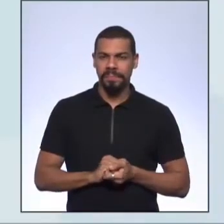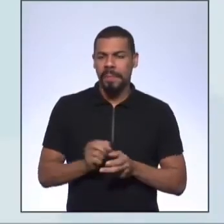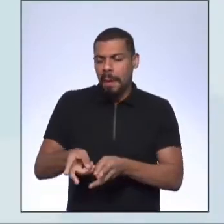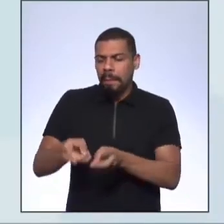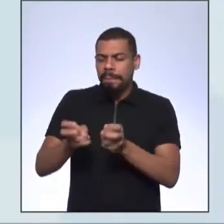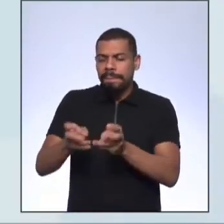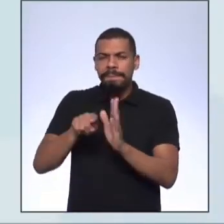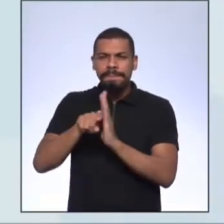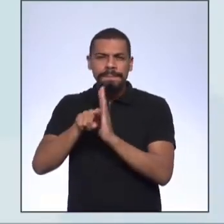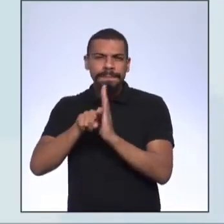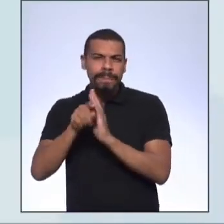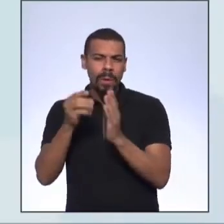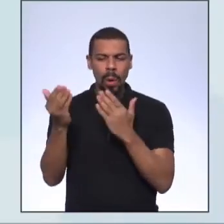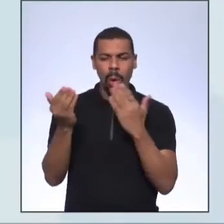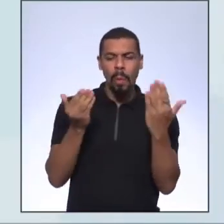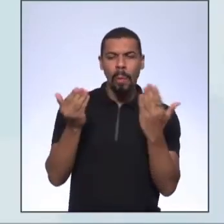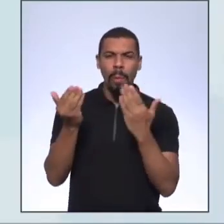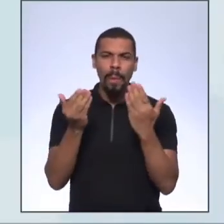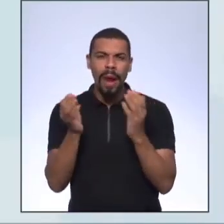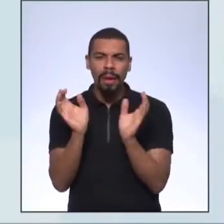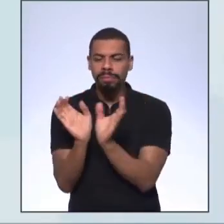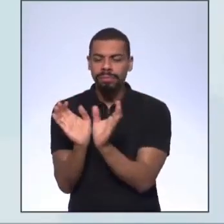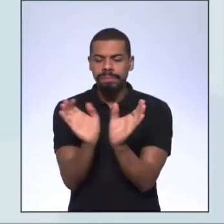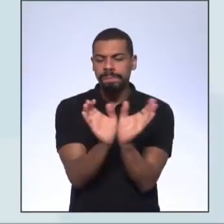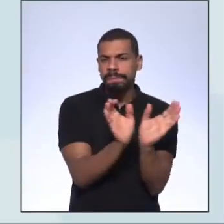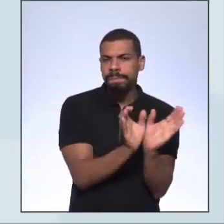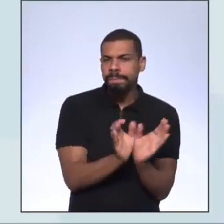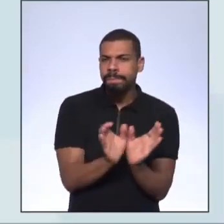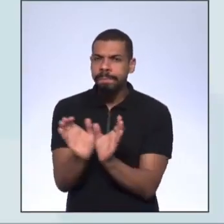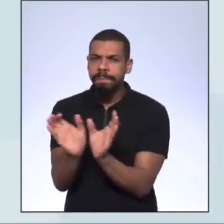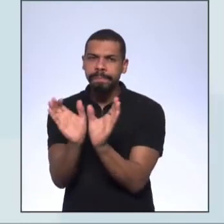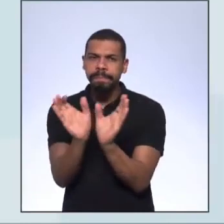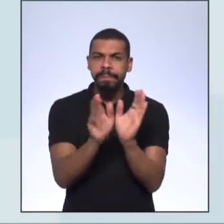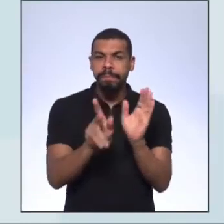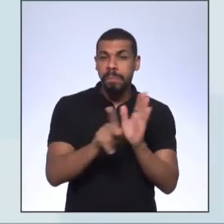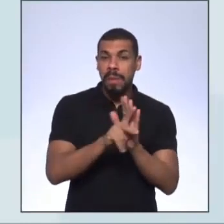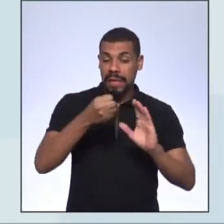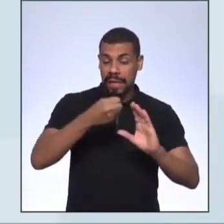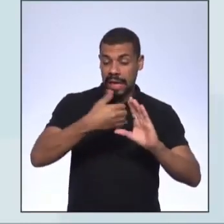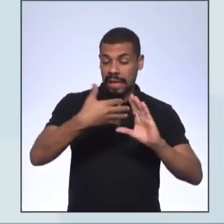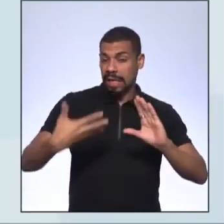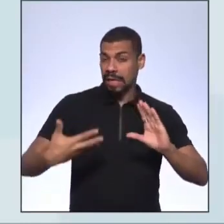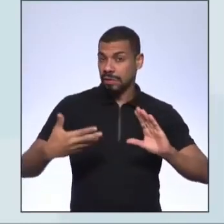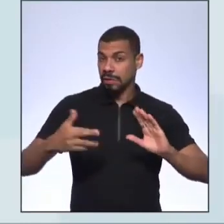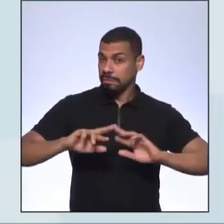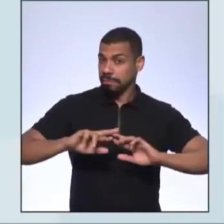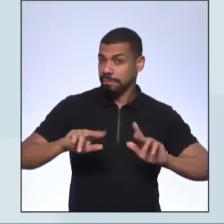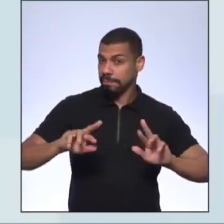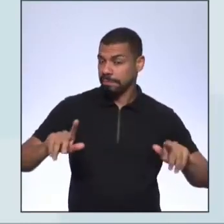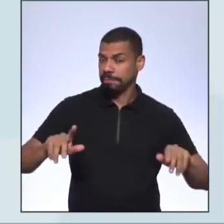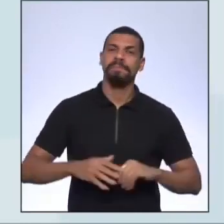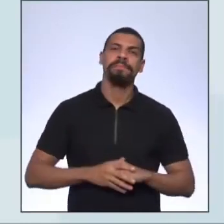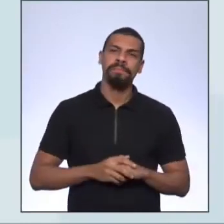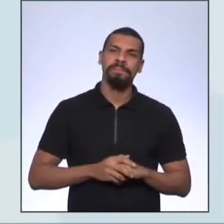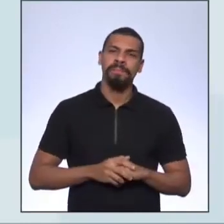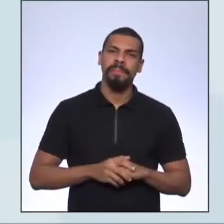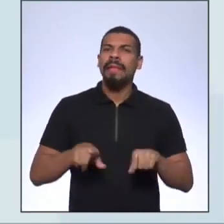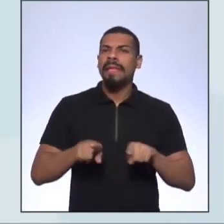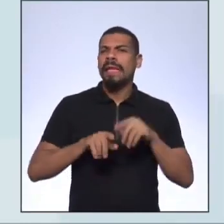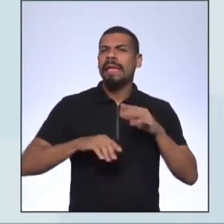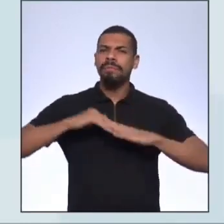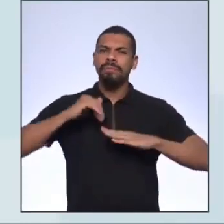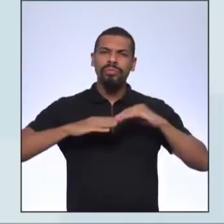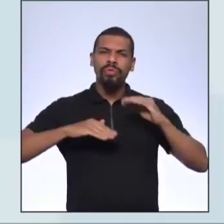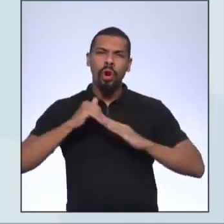identificar e comparar os grandes grupos de seres vivos a partir de características distintivas. Conteúdos, níveis